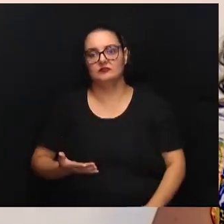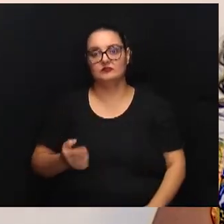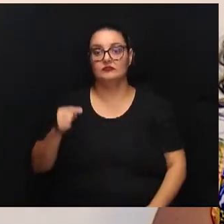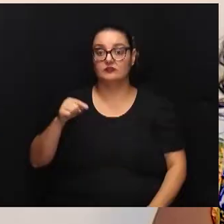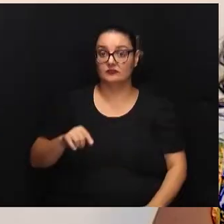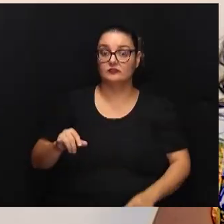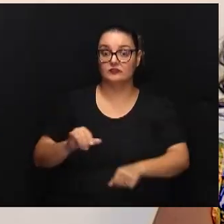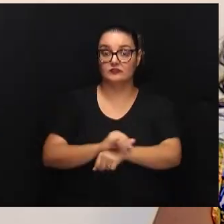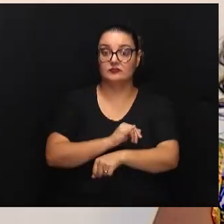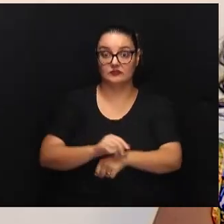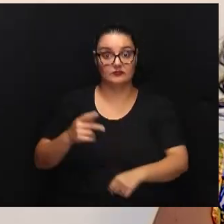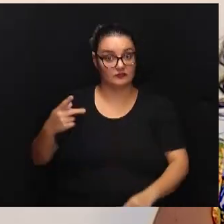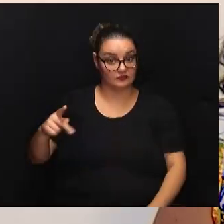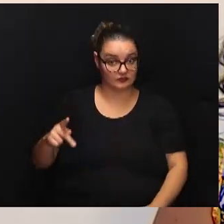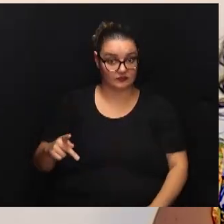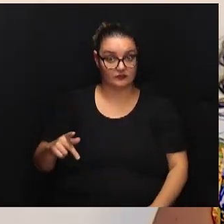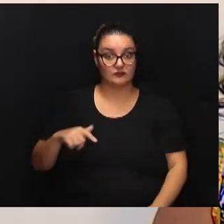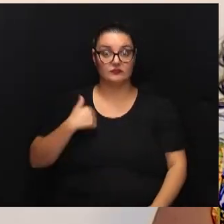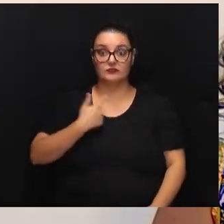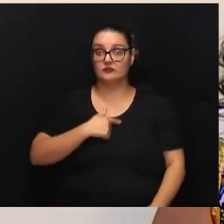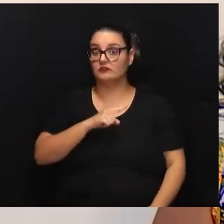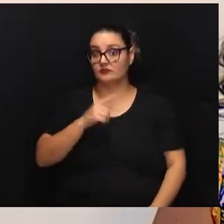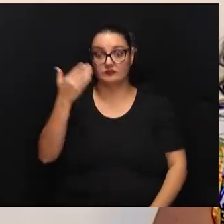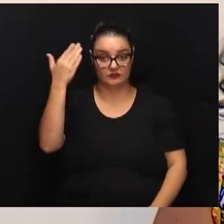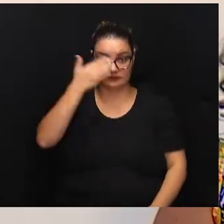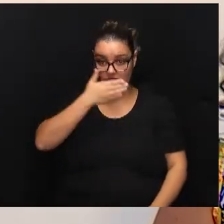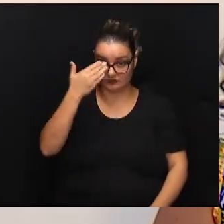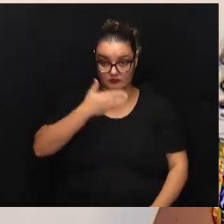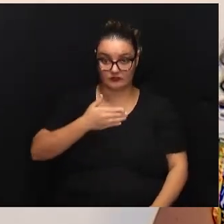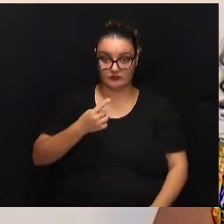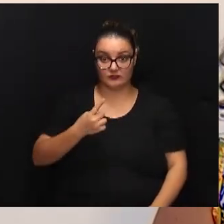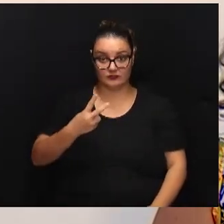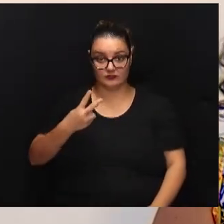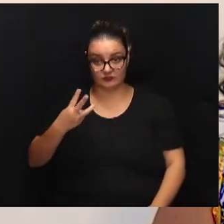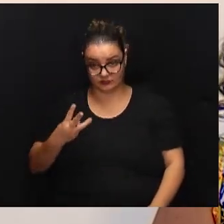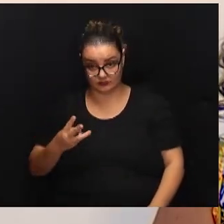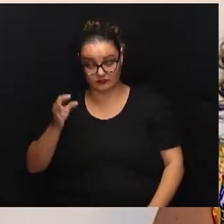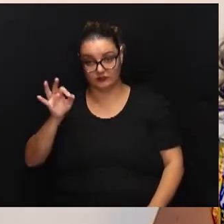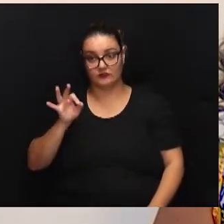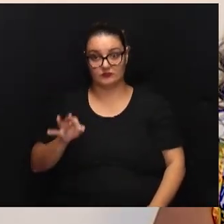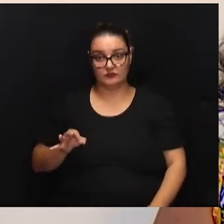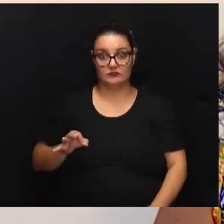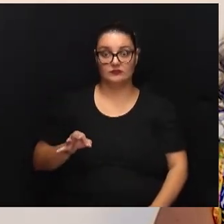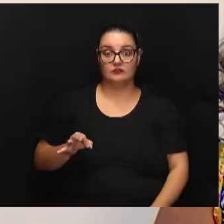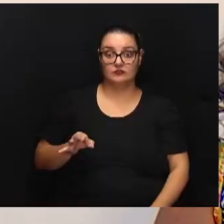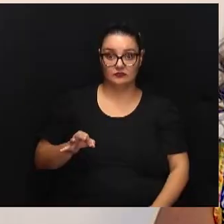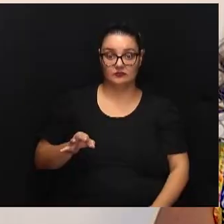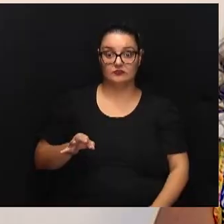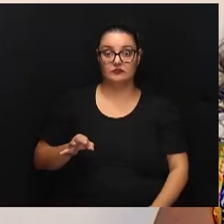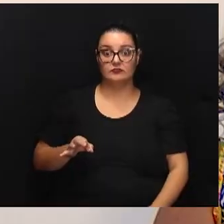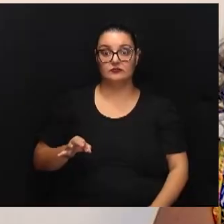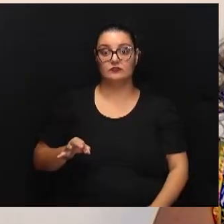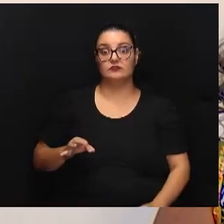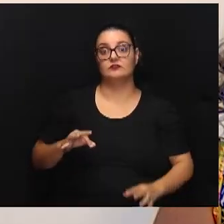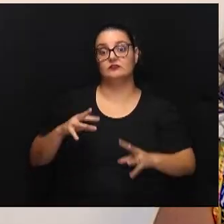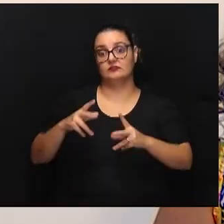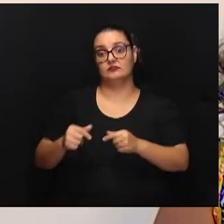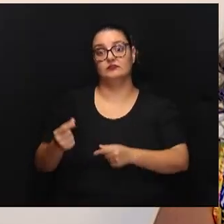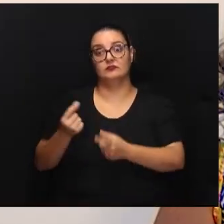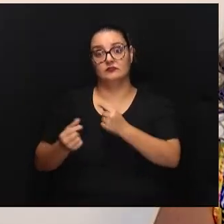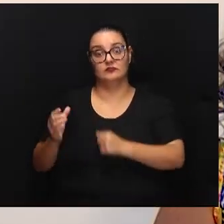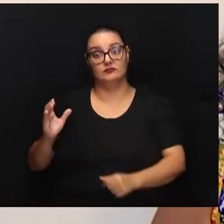não olhe o 1%, 2%, 3% da população que fica com todo o lucro da nossa sociedade. E é isso, gente.